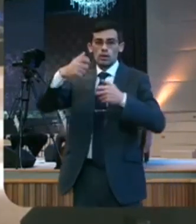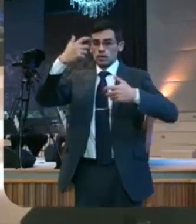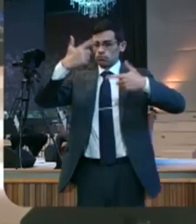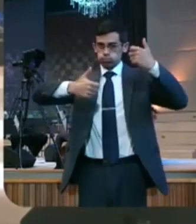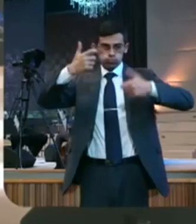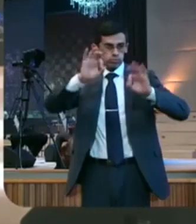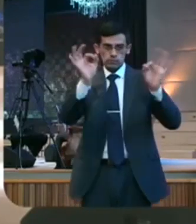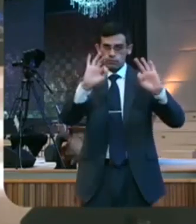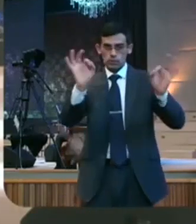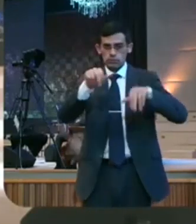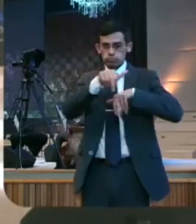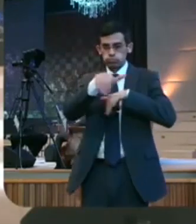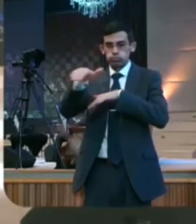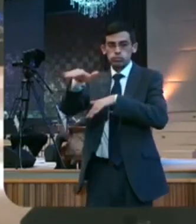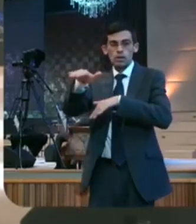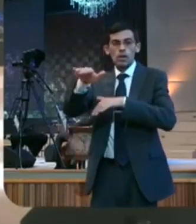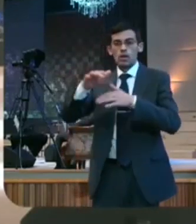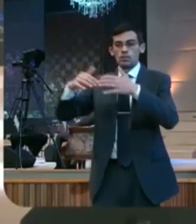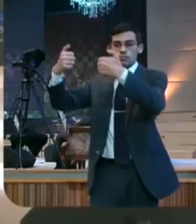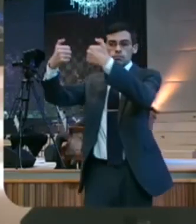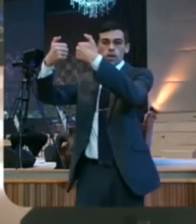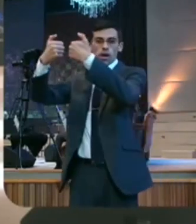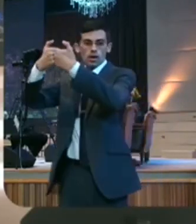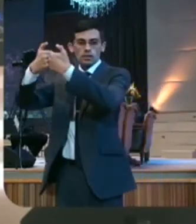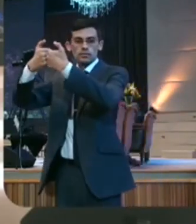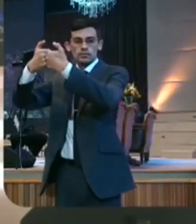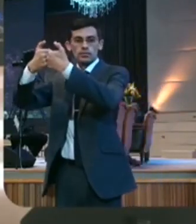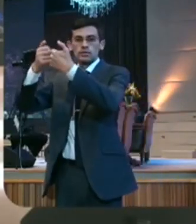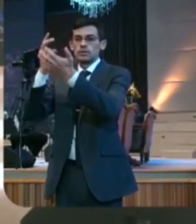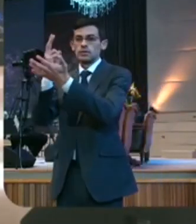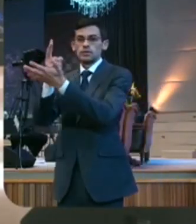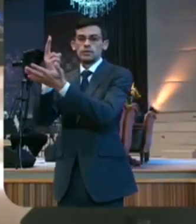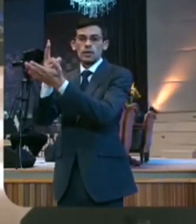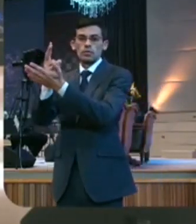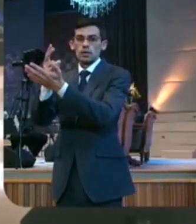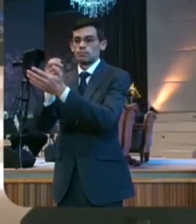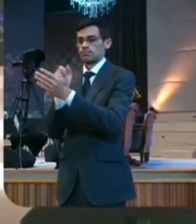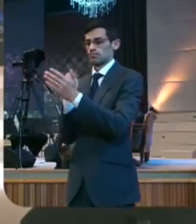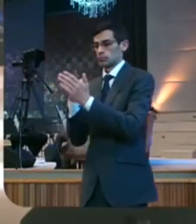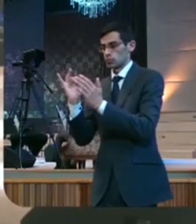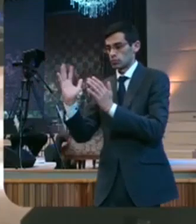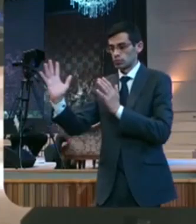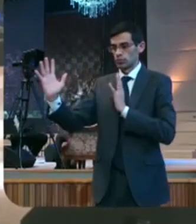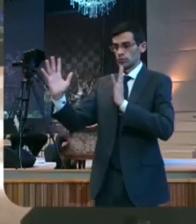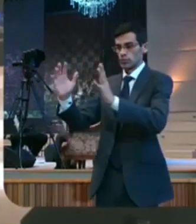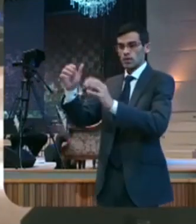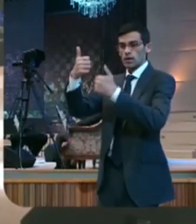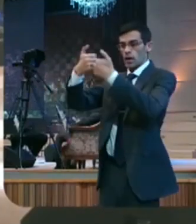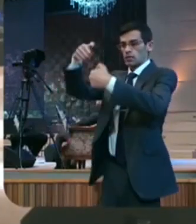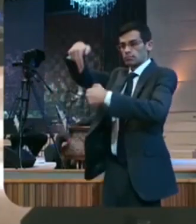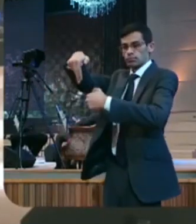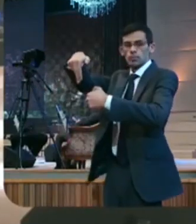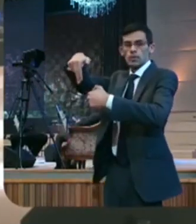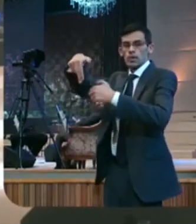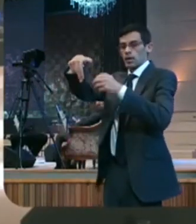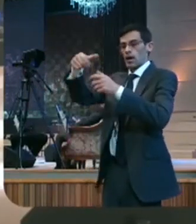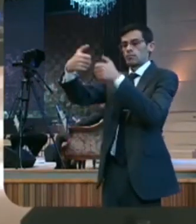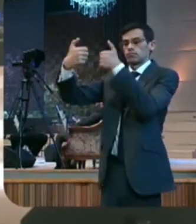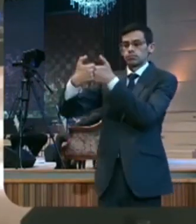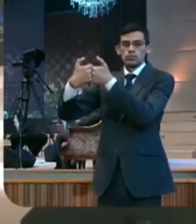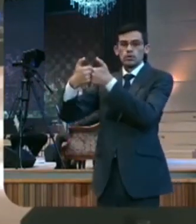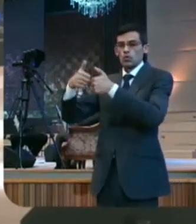guerra, a arca ficava entre duas fileiras do povo marchando, entre o